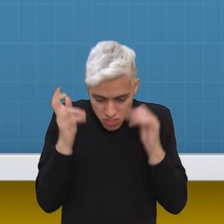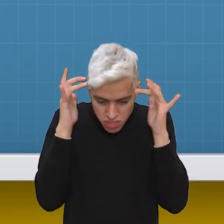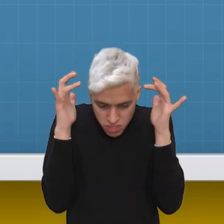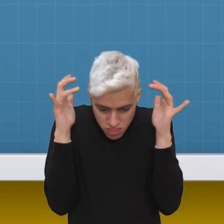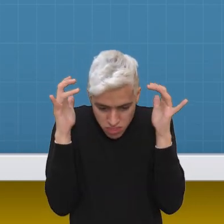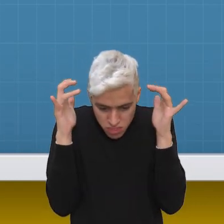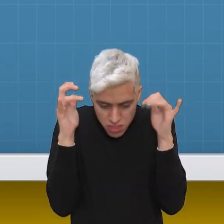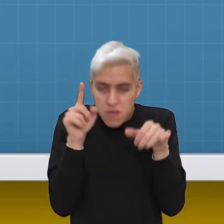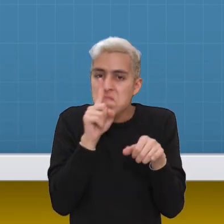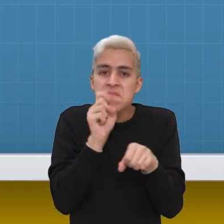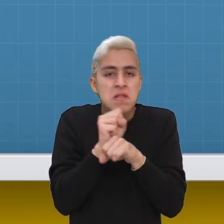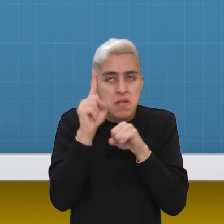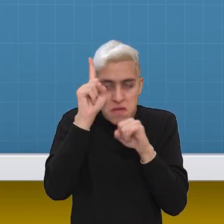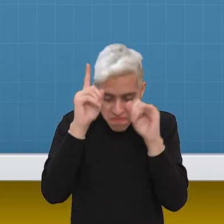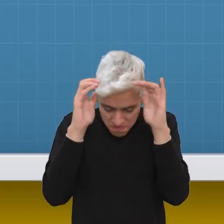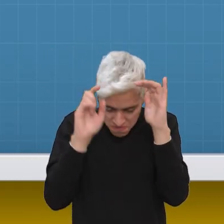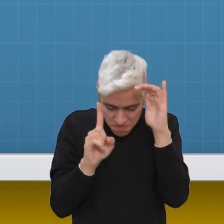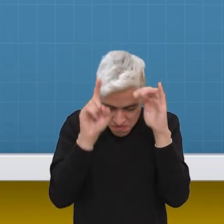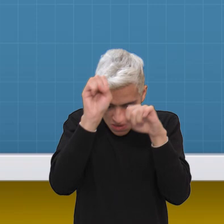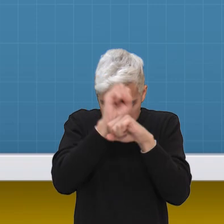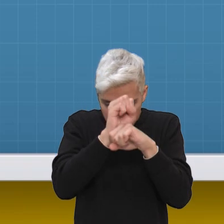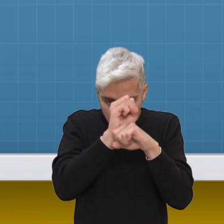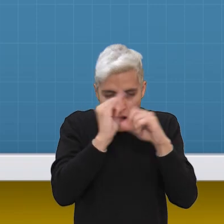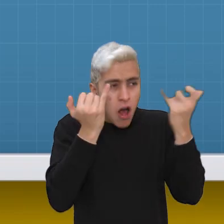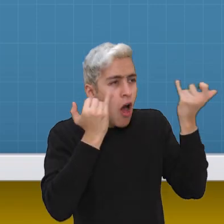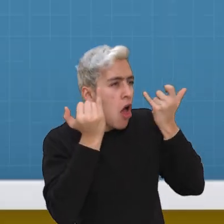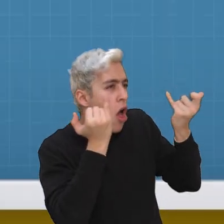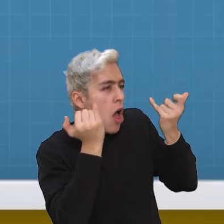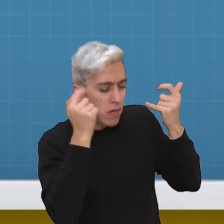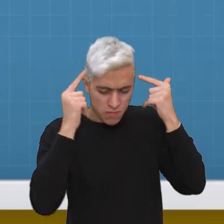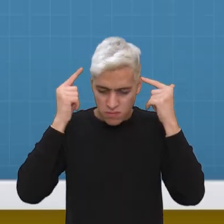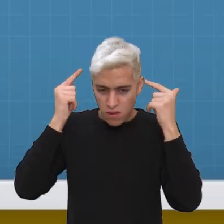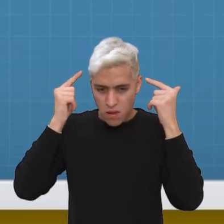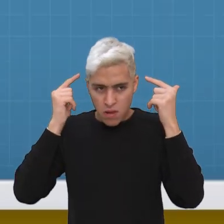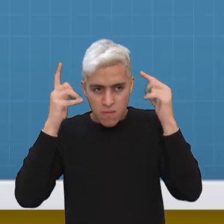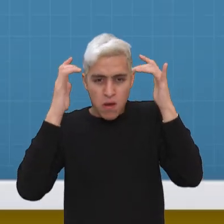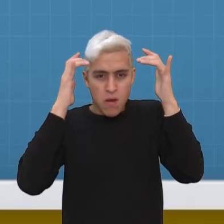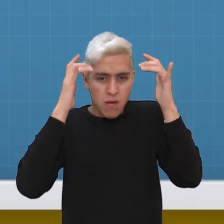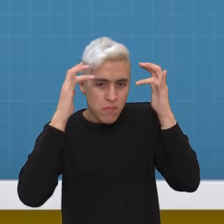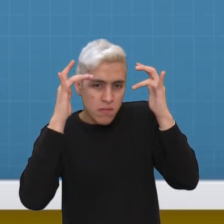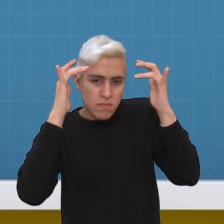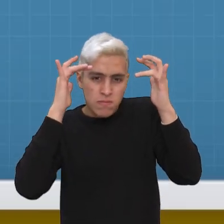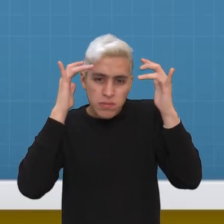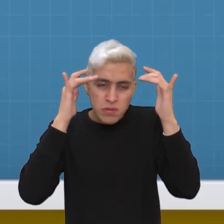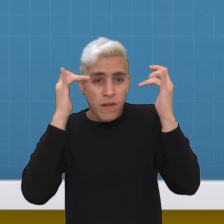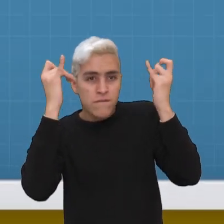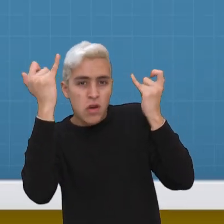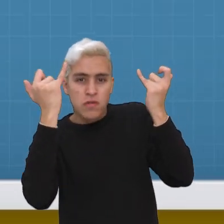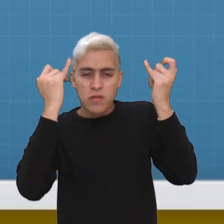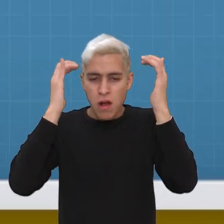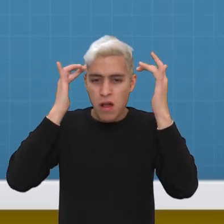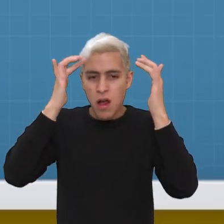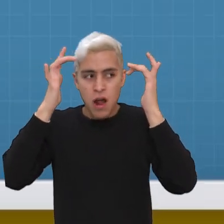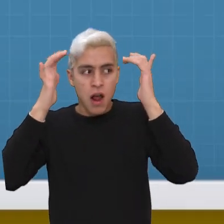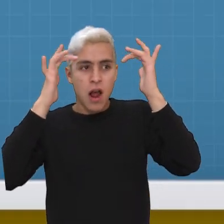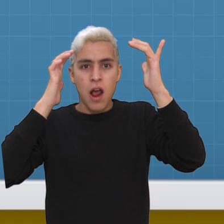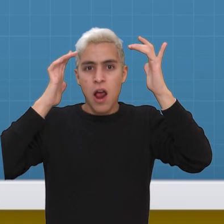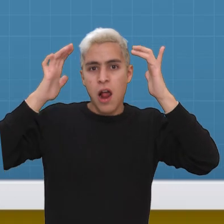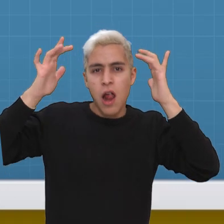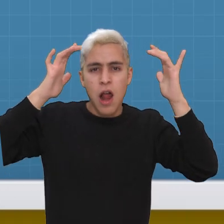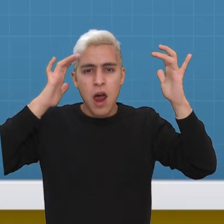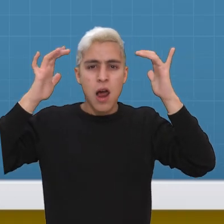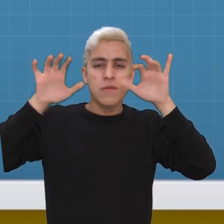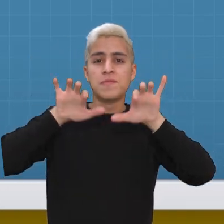paradinho, ele vai ficar paradinho. Se você traz informação, o cérebro faz assim, dá uma mexidinha, outra mexidinha, e outra mexidinha,